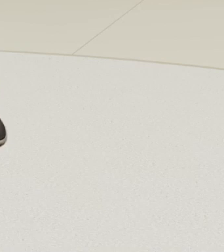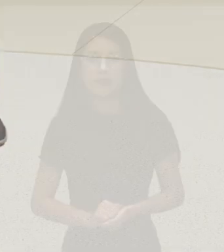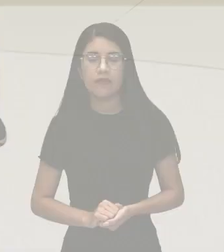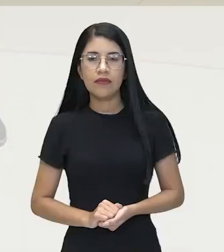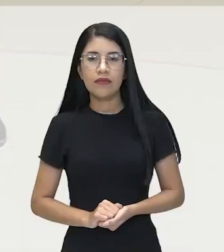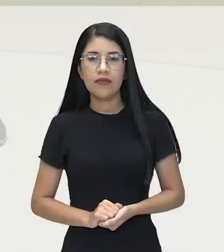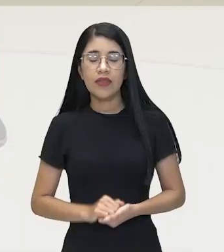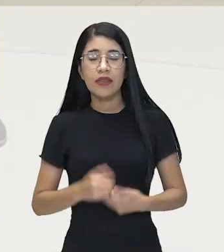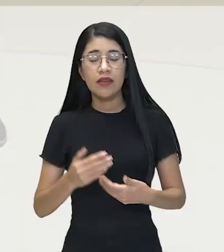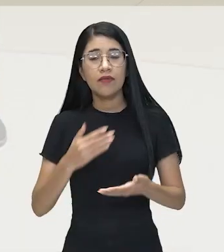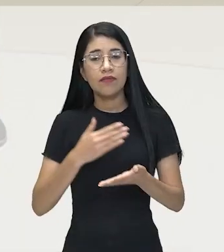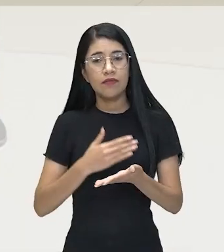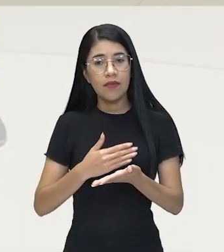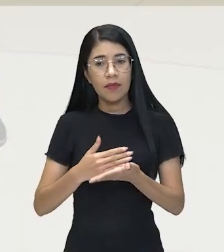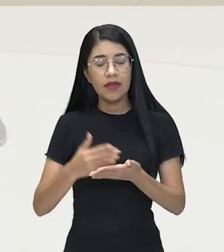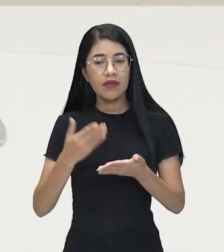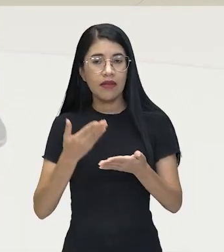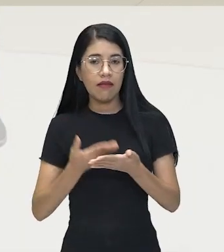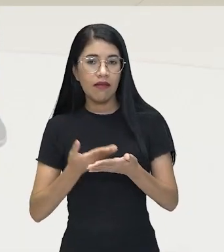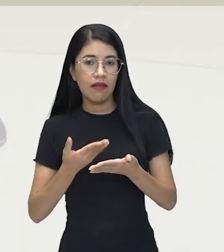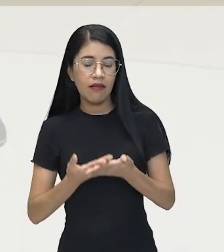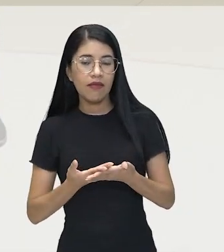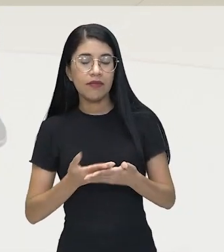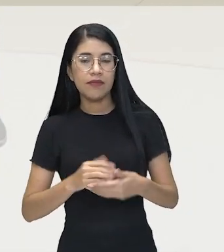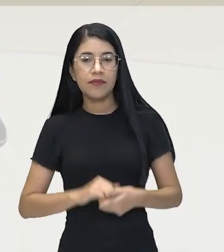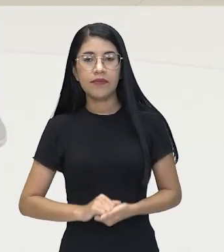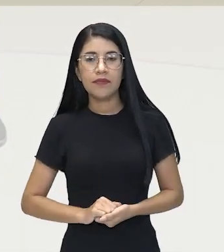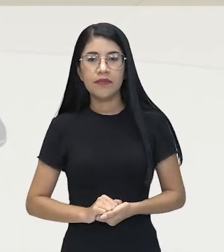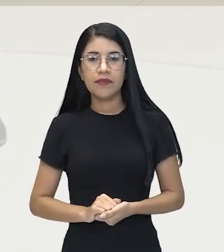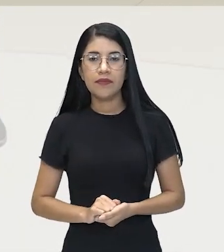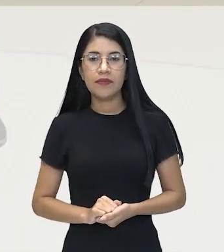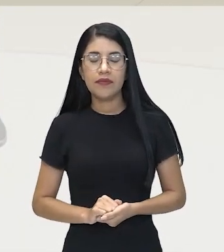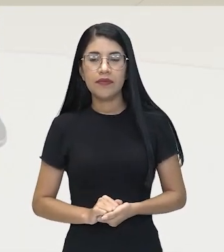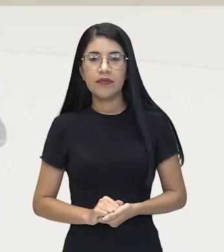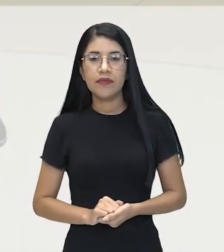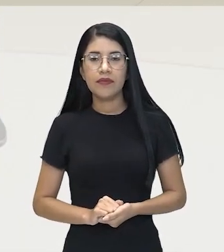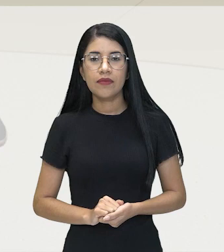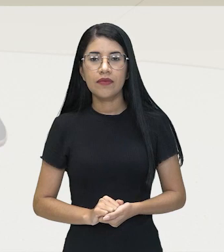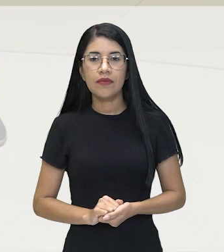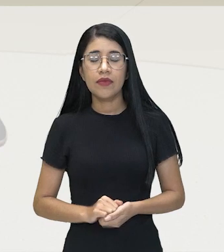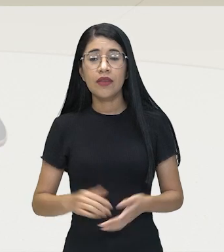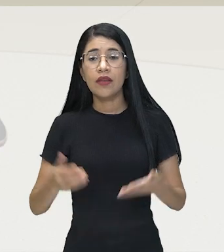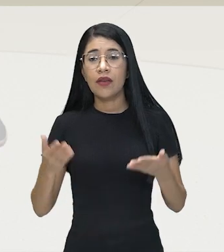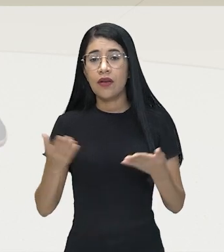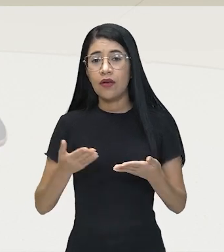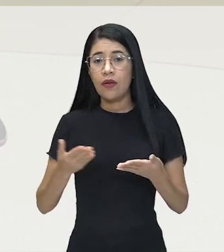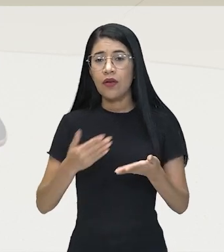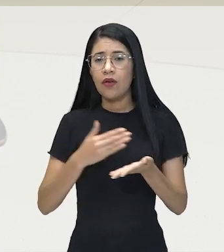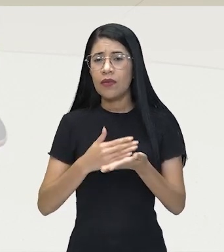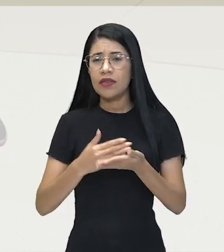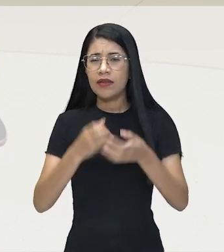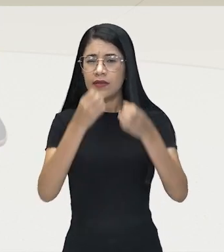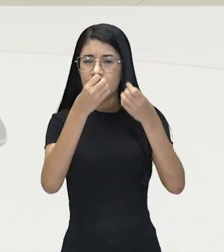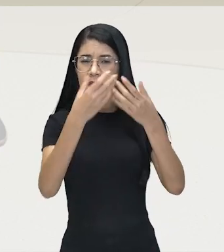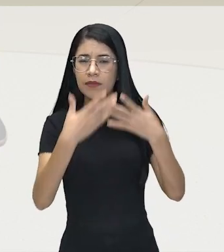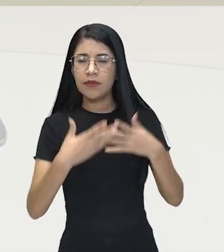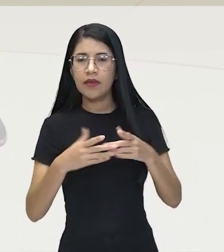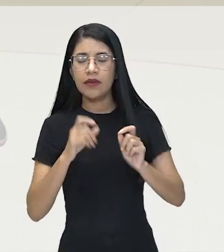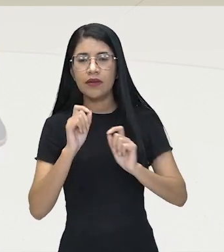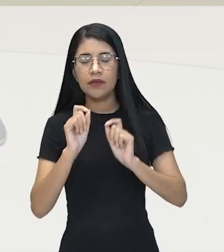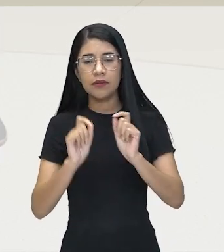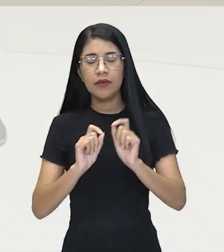E vamos aqui para a nossa aula. E hoje nós vamos começar falando sobre